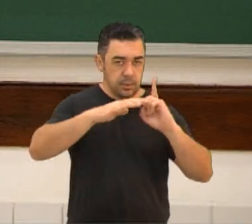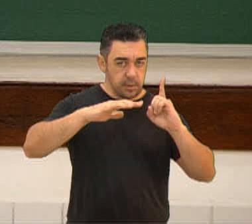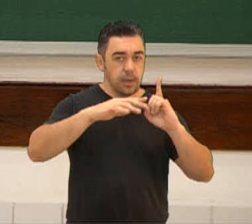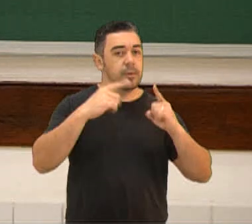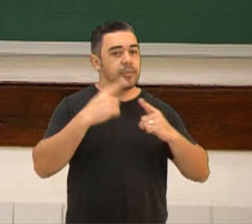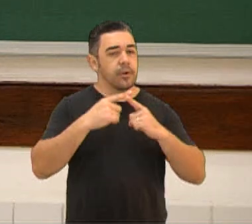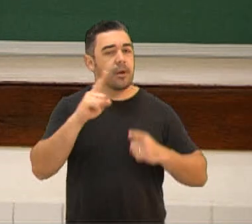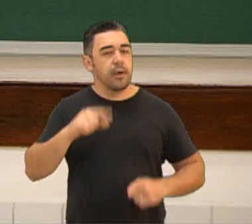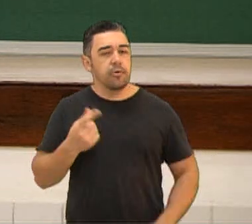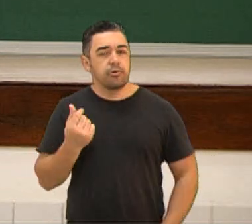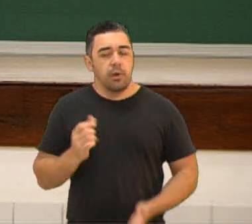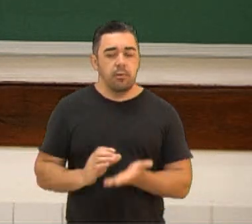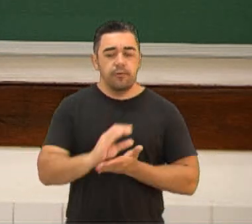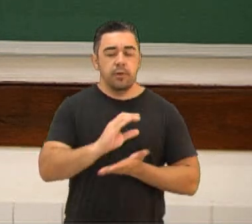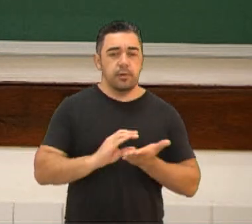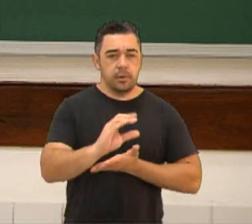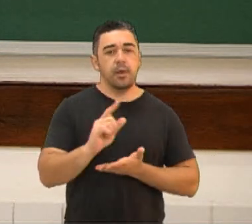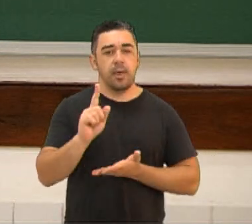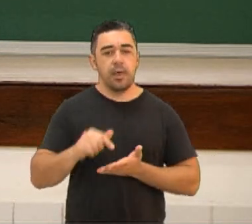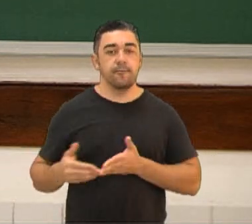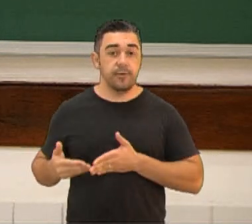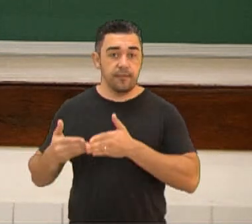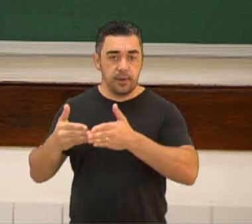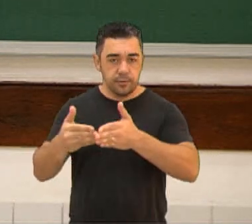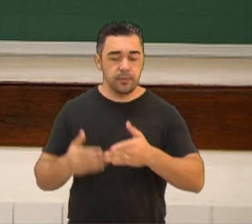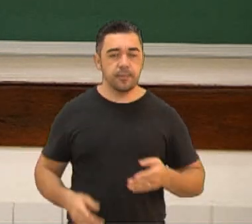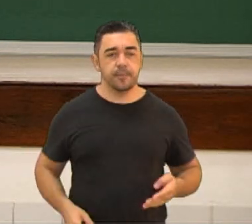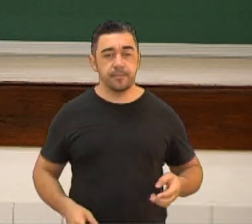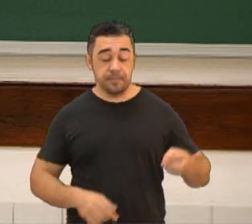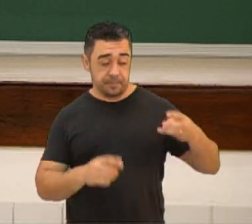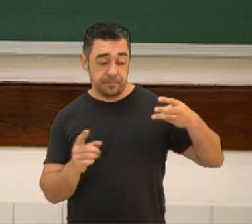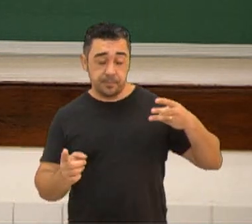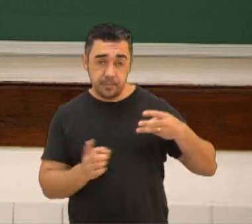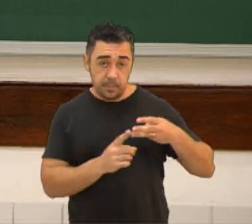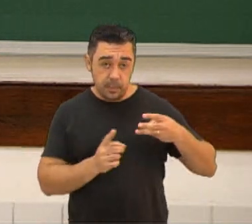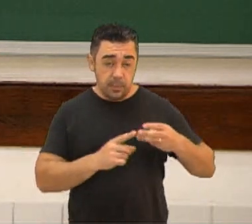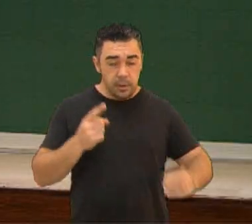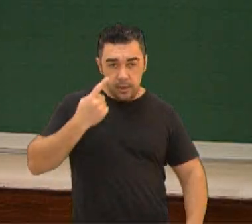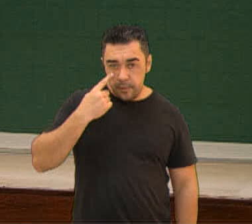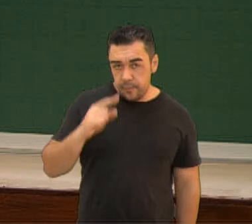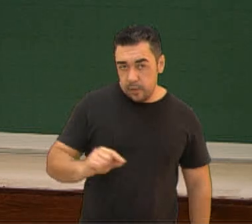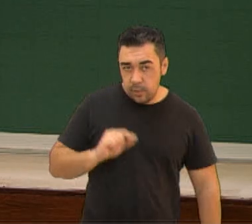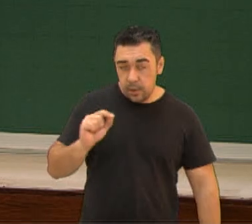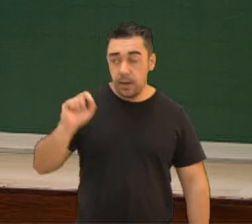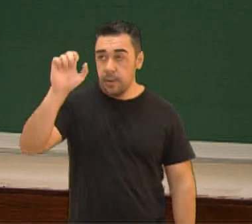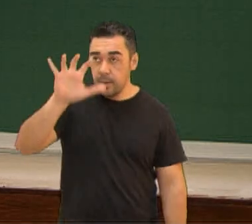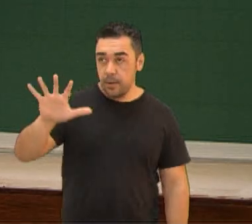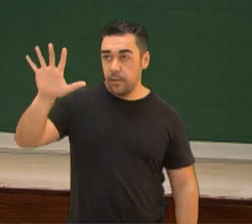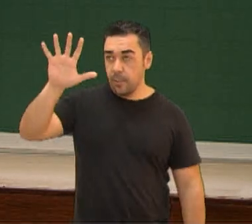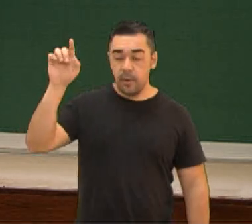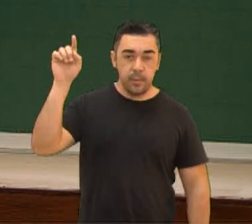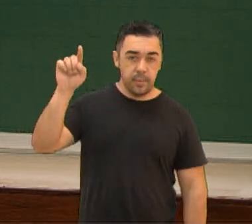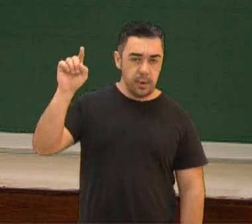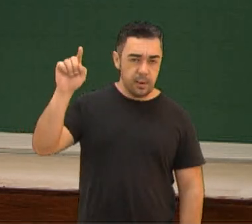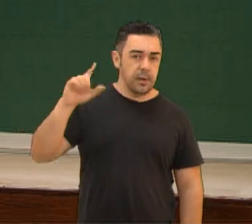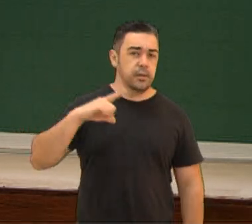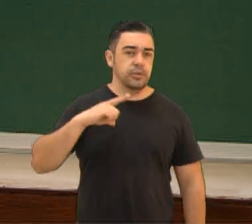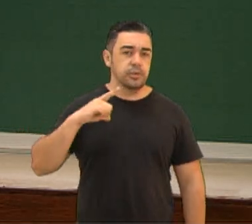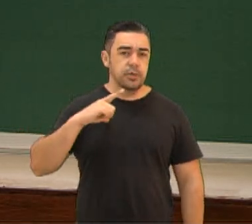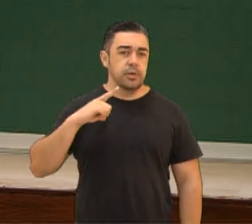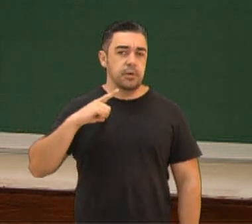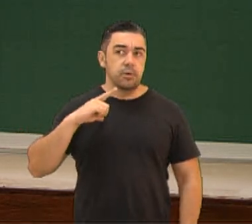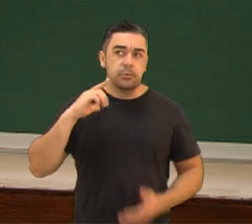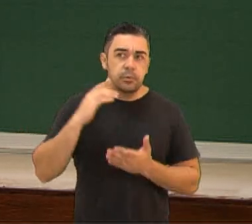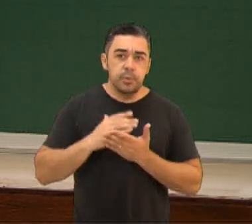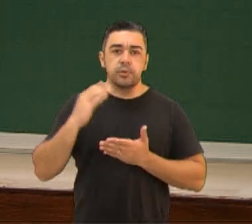caras que vão financiar as grandes navegações. Nós vimos que os europeus, eles vão se